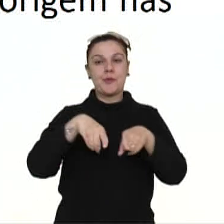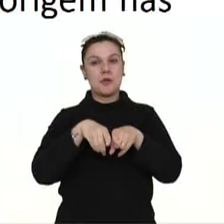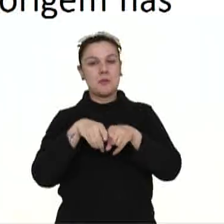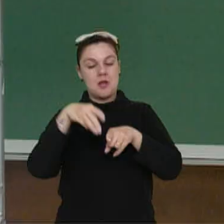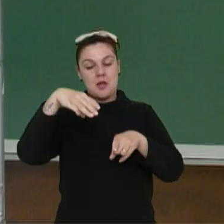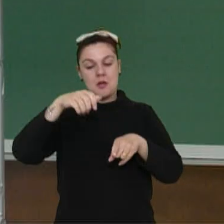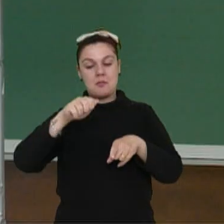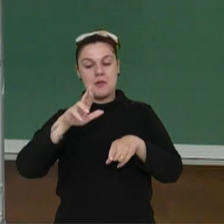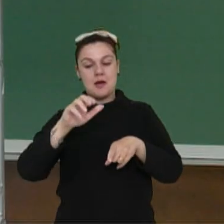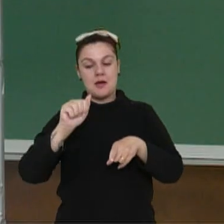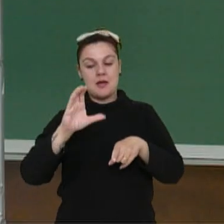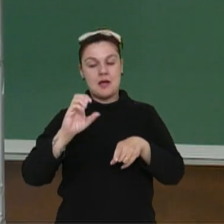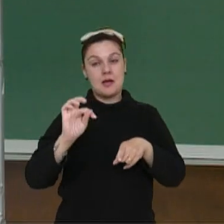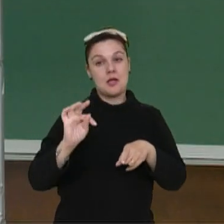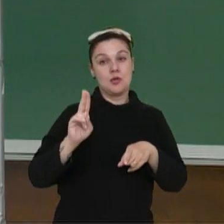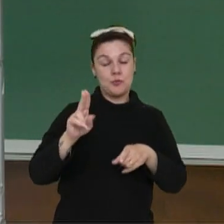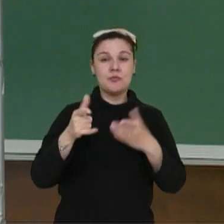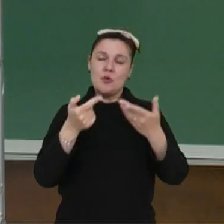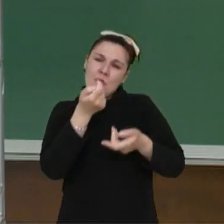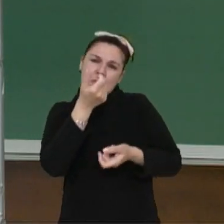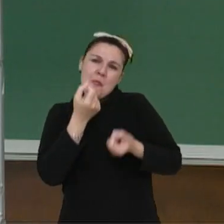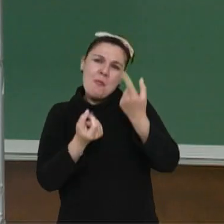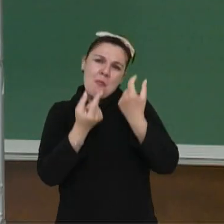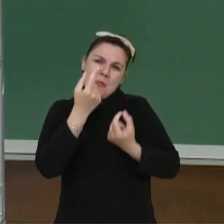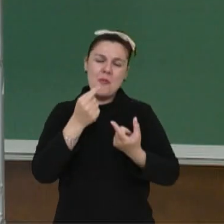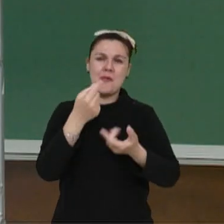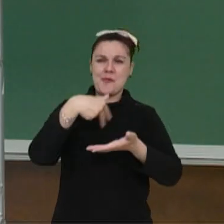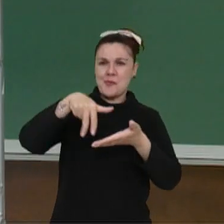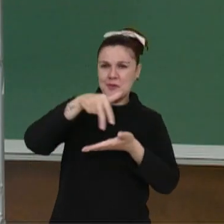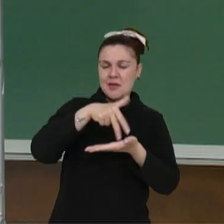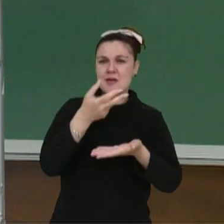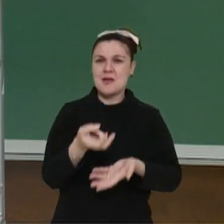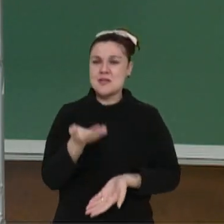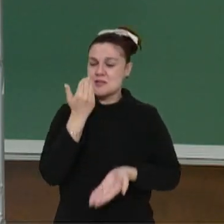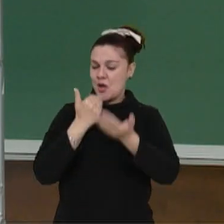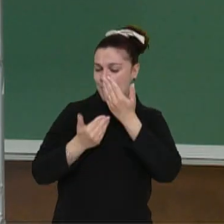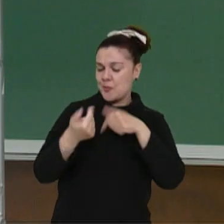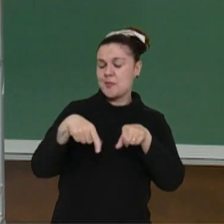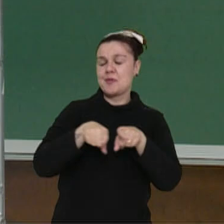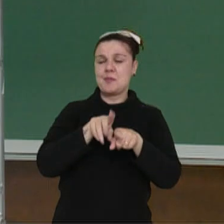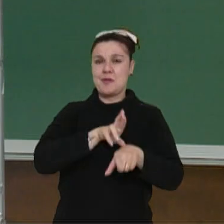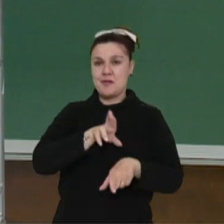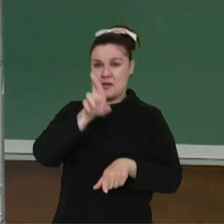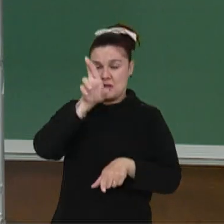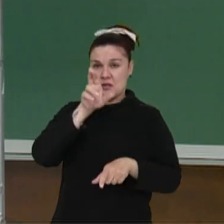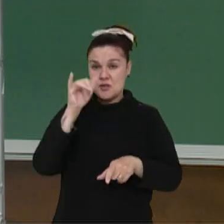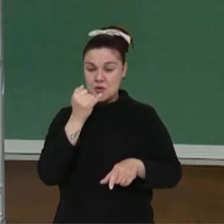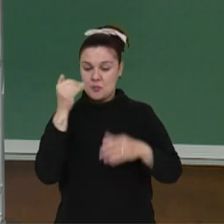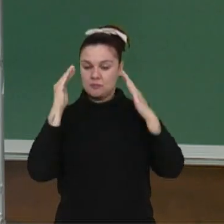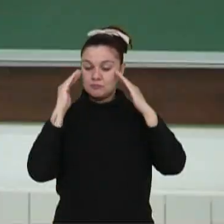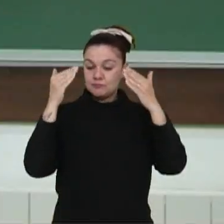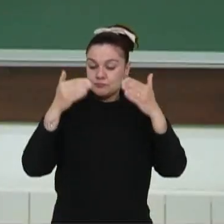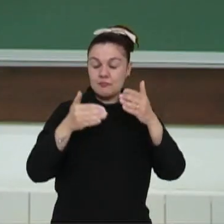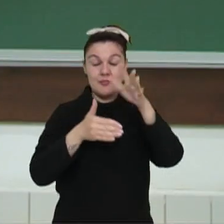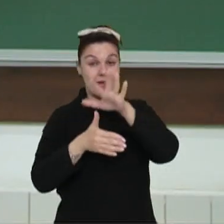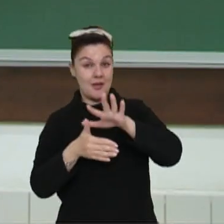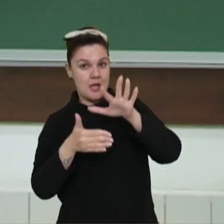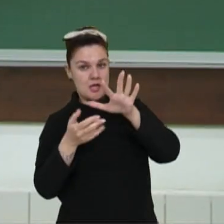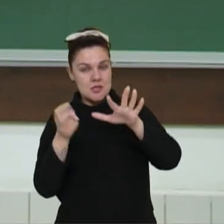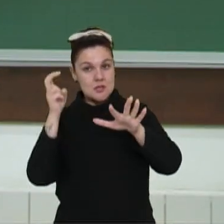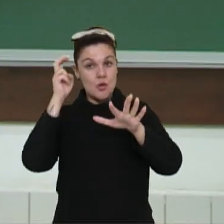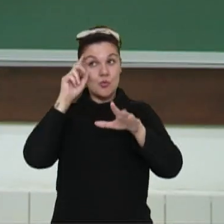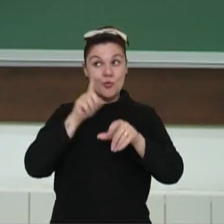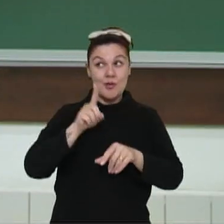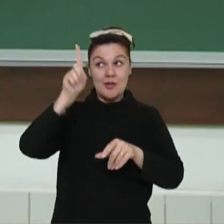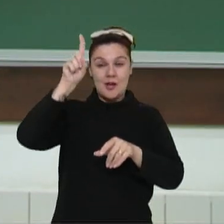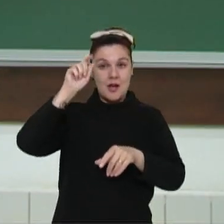pouquinho de dança, comida, religião aí, que você já deve ter ouvido falar também, e é importante a gente enfatizar que essas culturas vieram